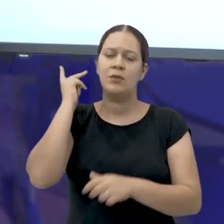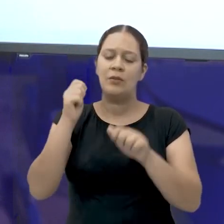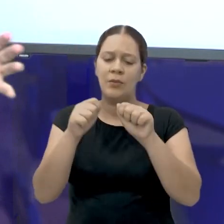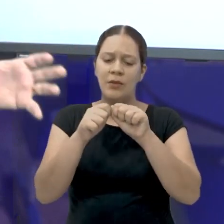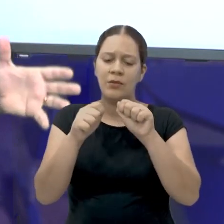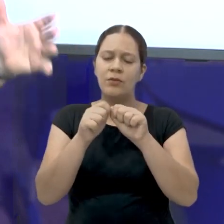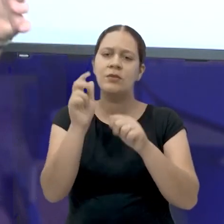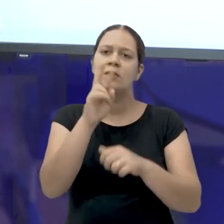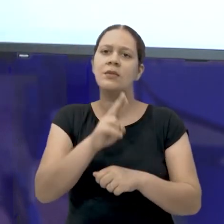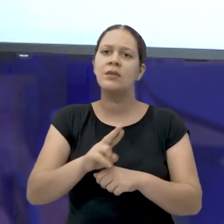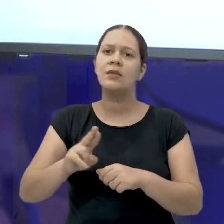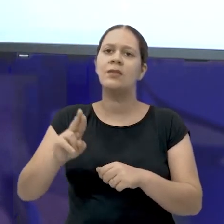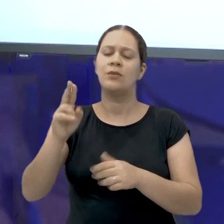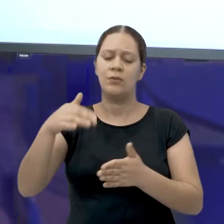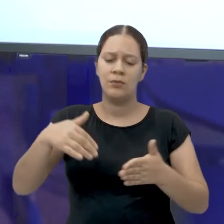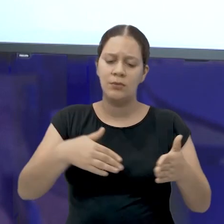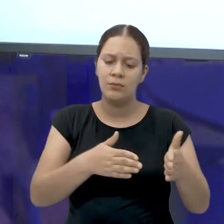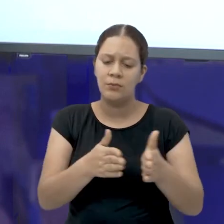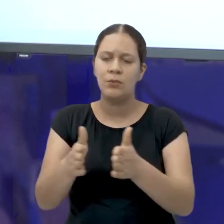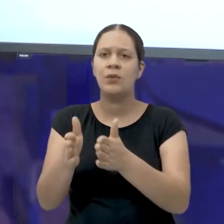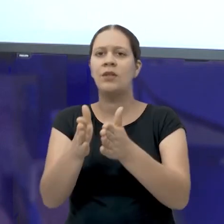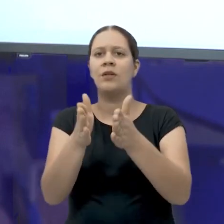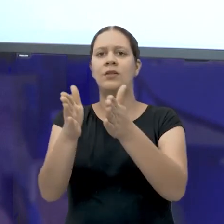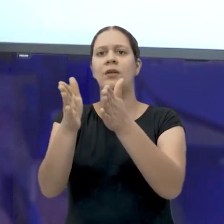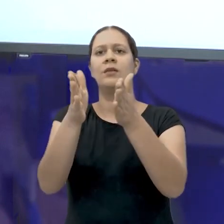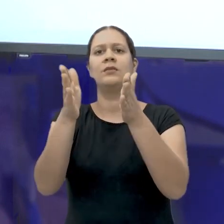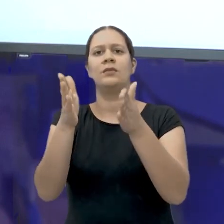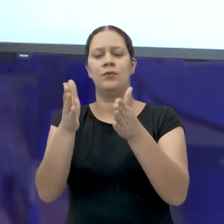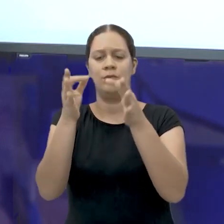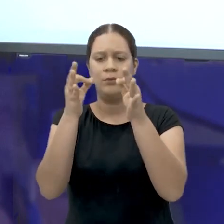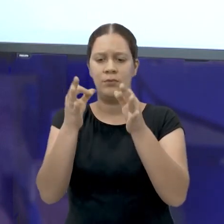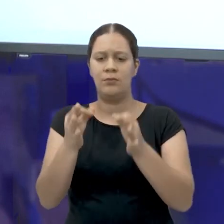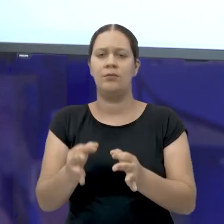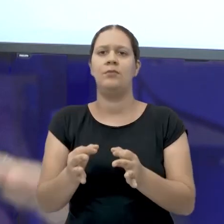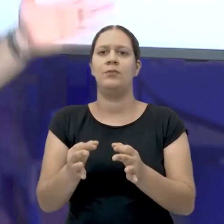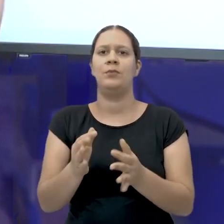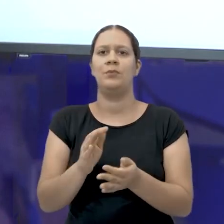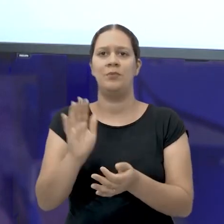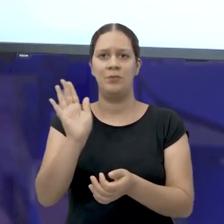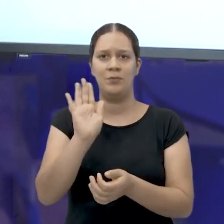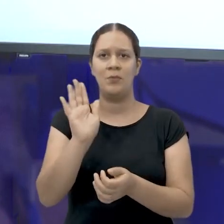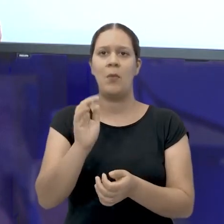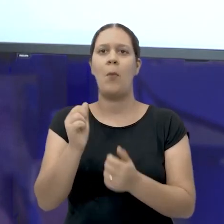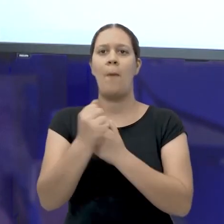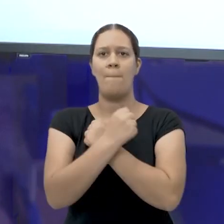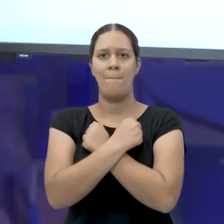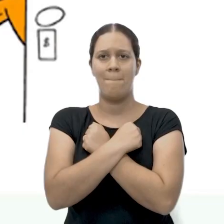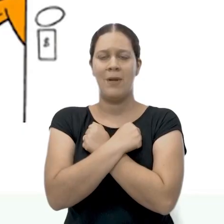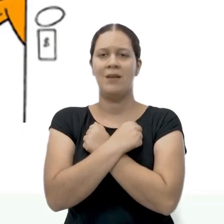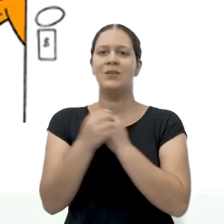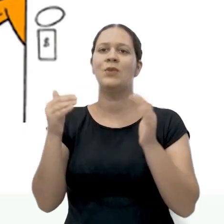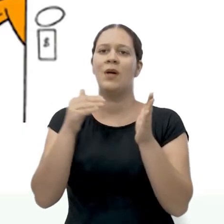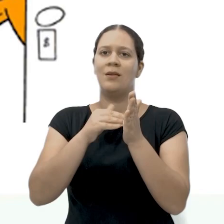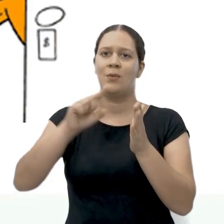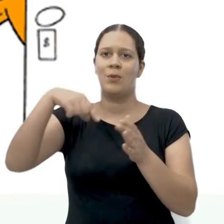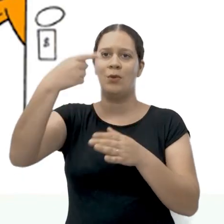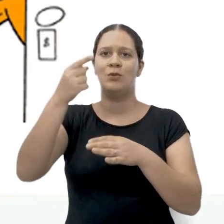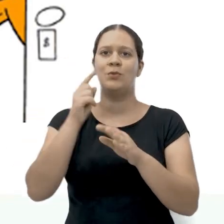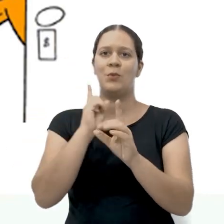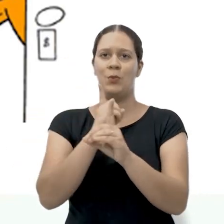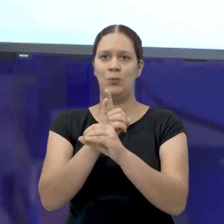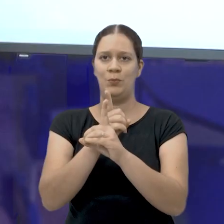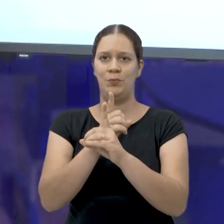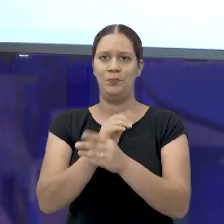fazem com que as religiões caminhem por um determinado e específico caminho. Um abraço, tchau, até o próximo encontro.